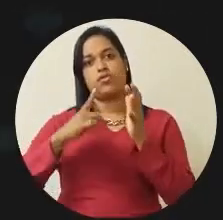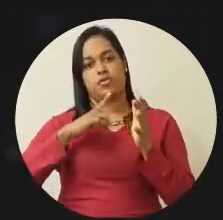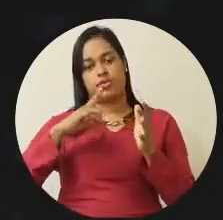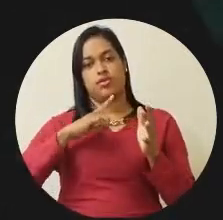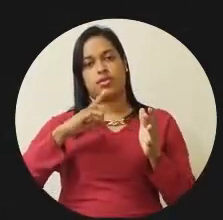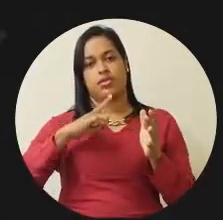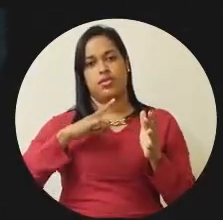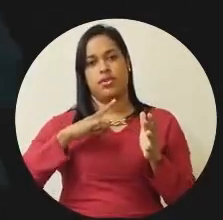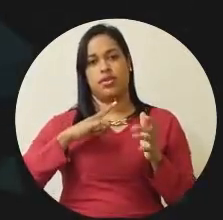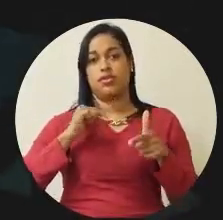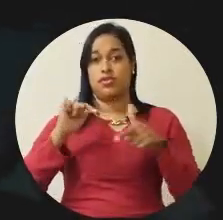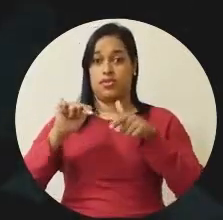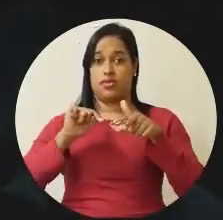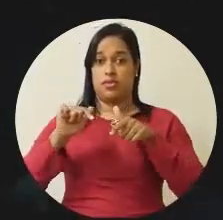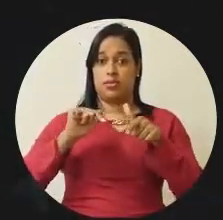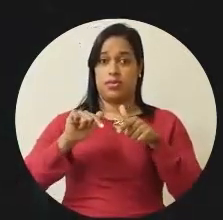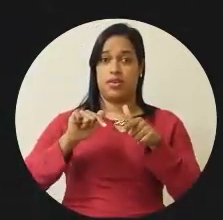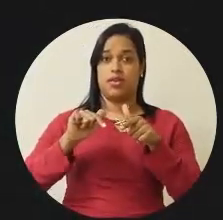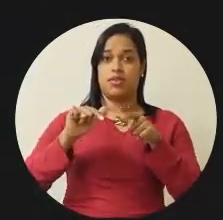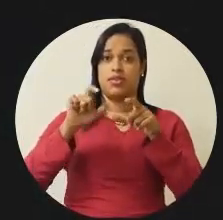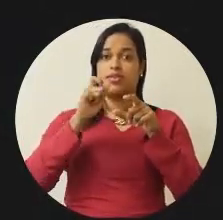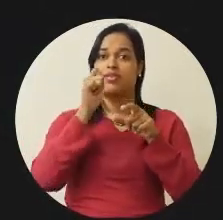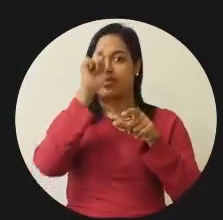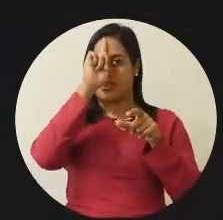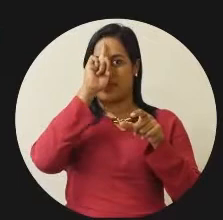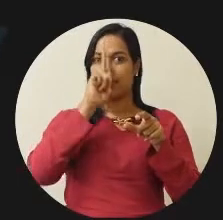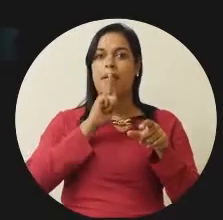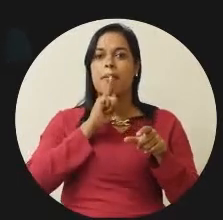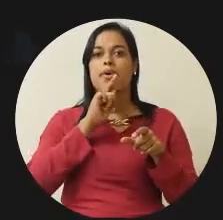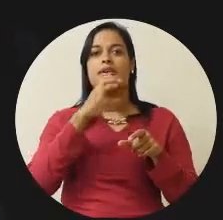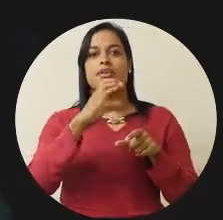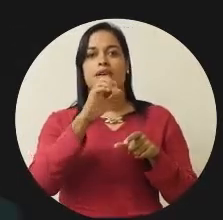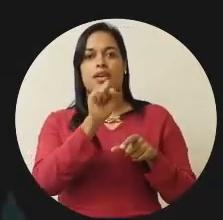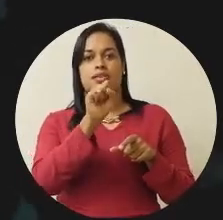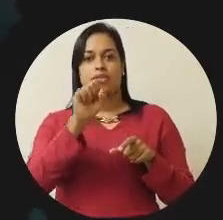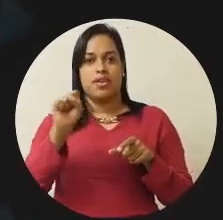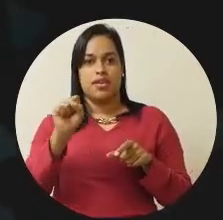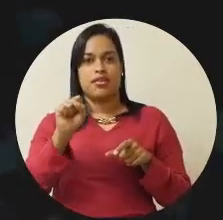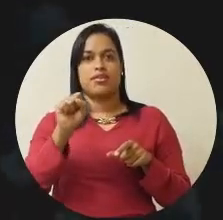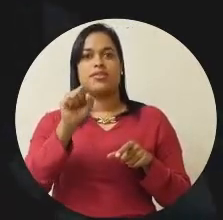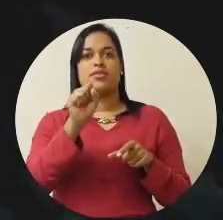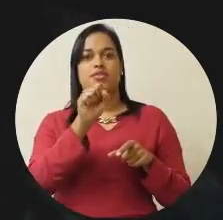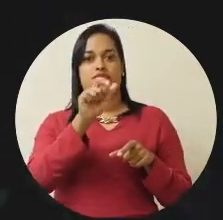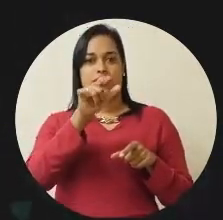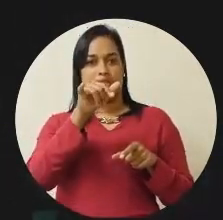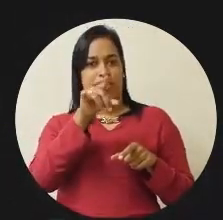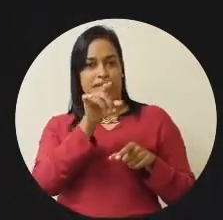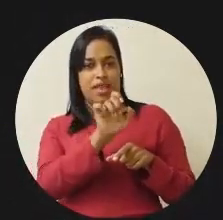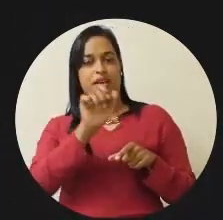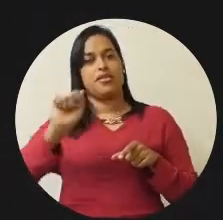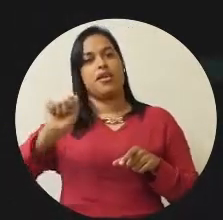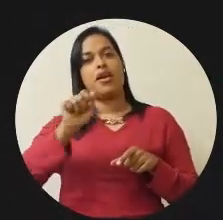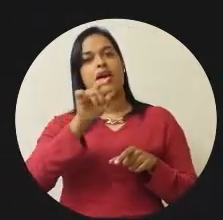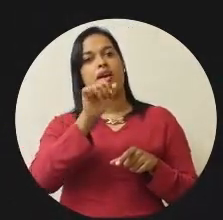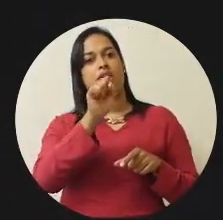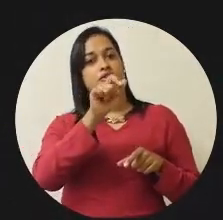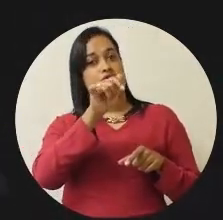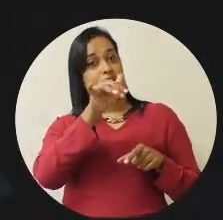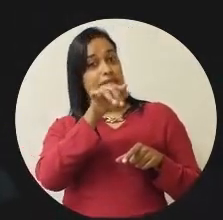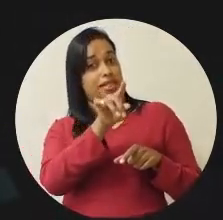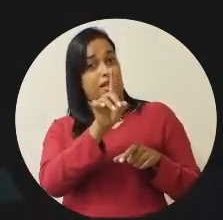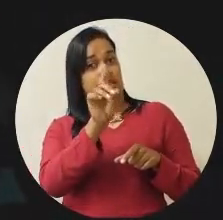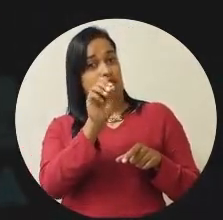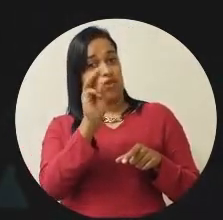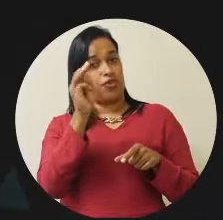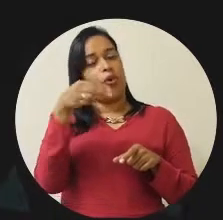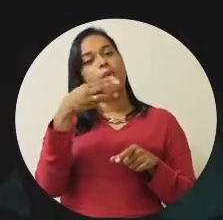tem as ações sublinhadas em amarelo. Você vai ter a ação CSS, a ação slide up e a ação slide down. Então,